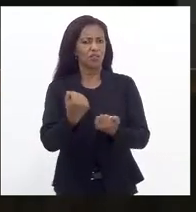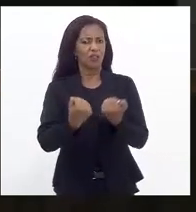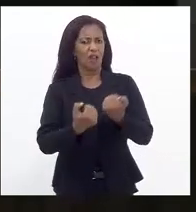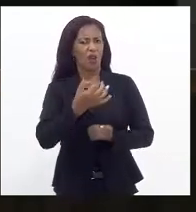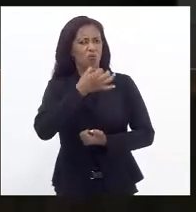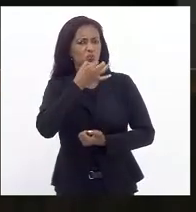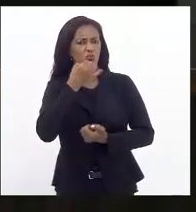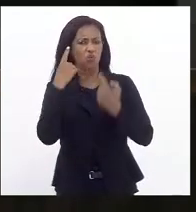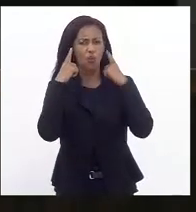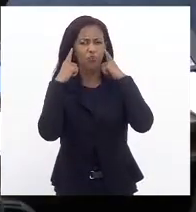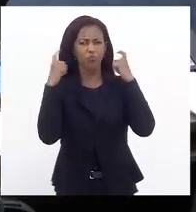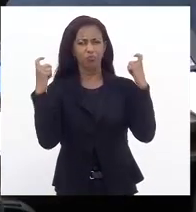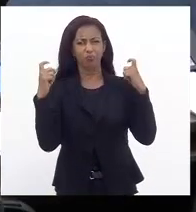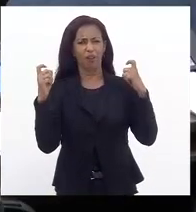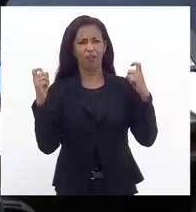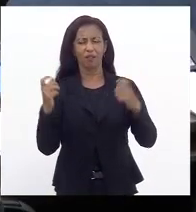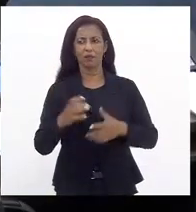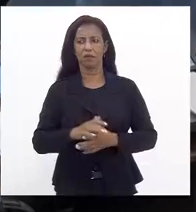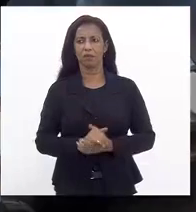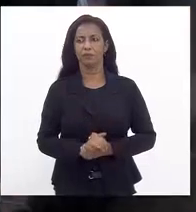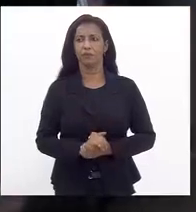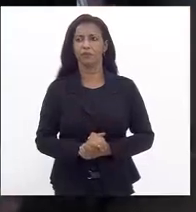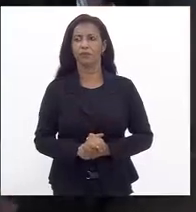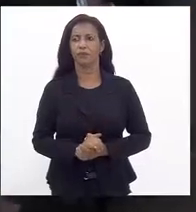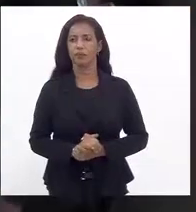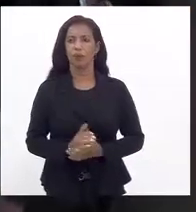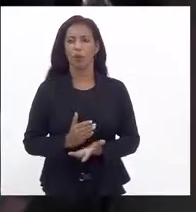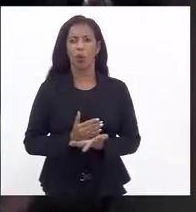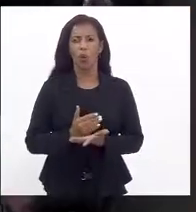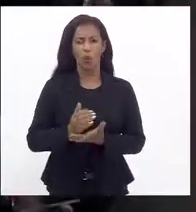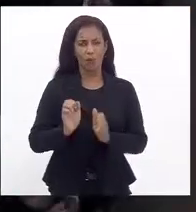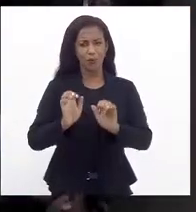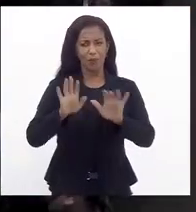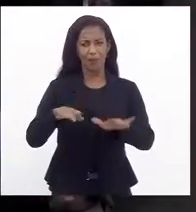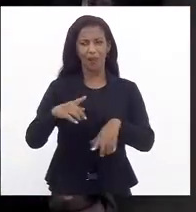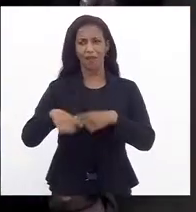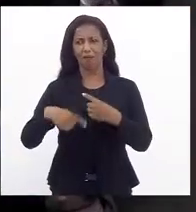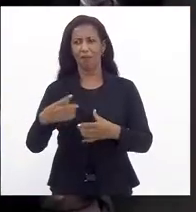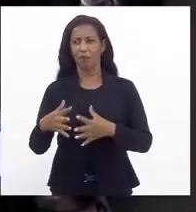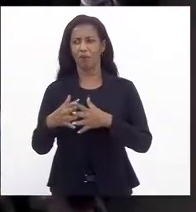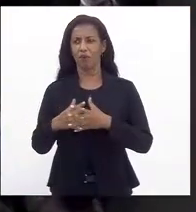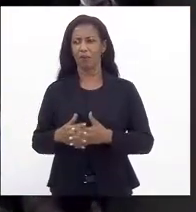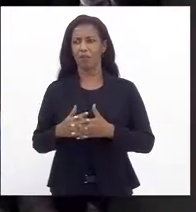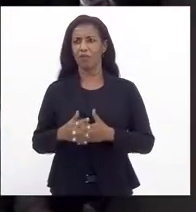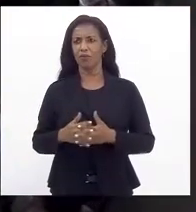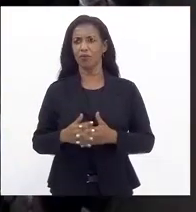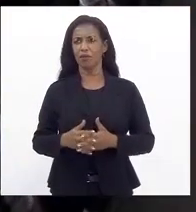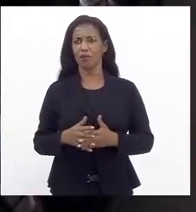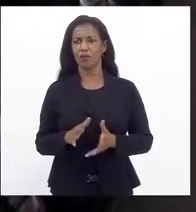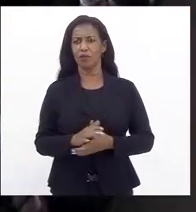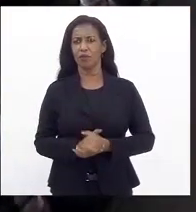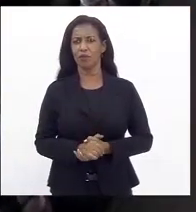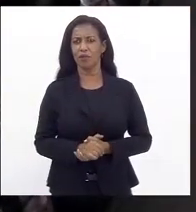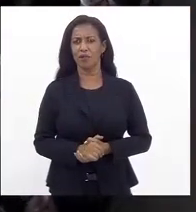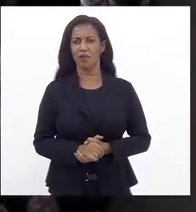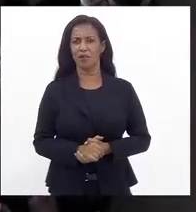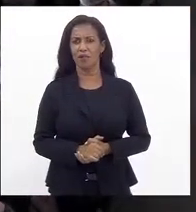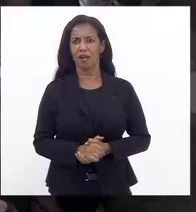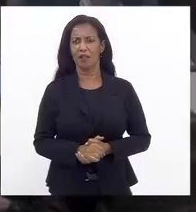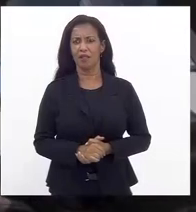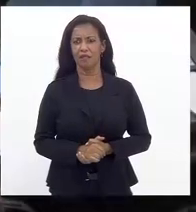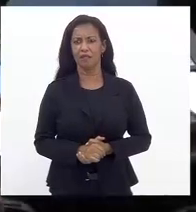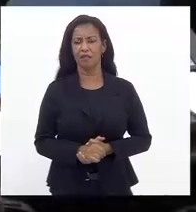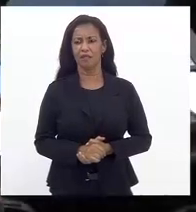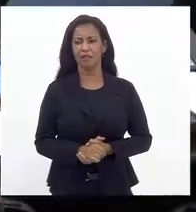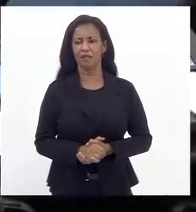voltamos a falar aqui e começou a pé aí depois embolou tu vai caminhar adaptar da